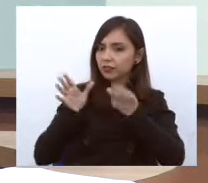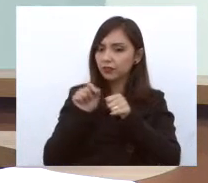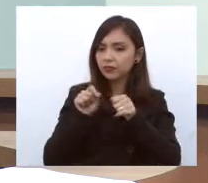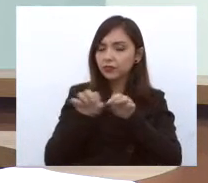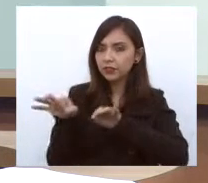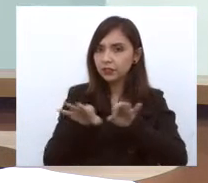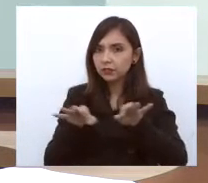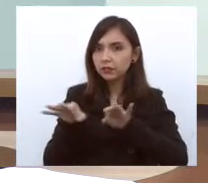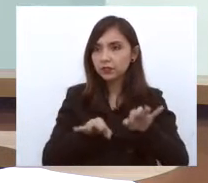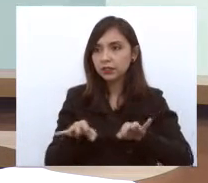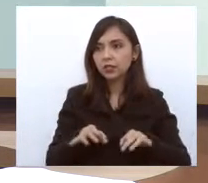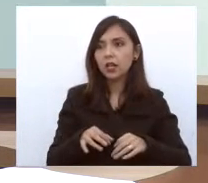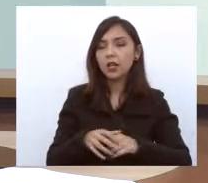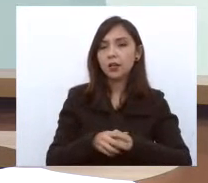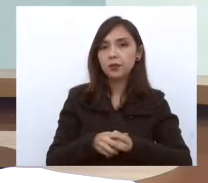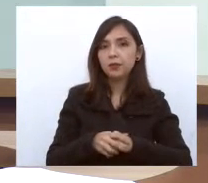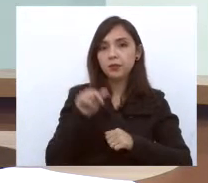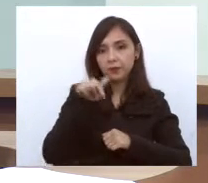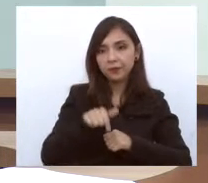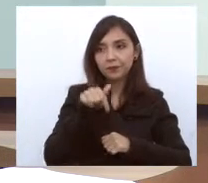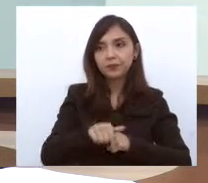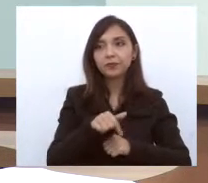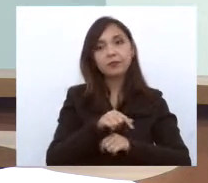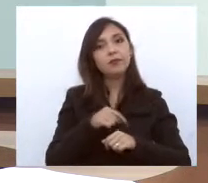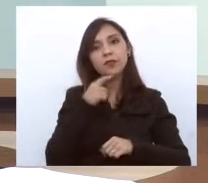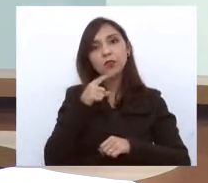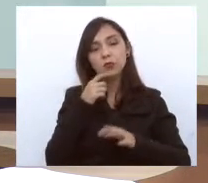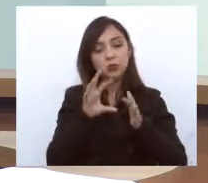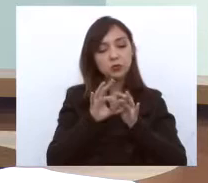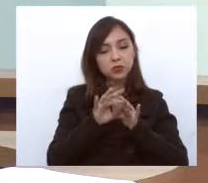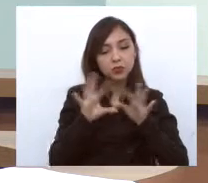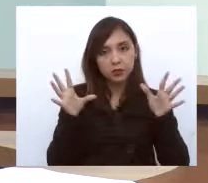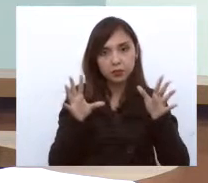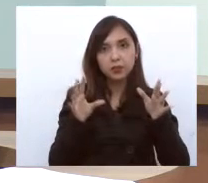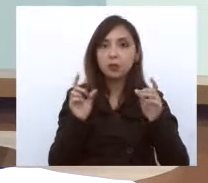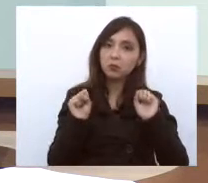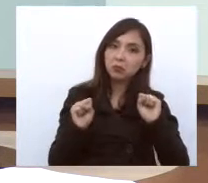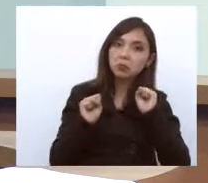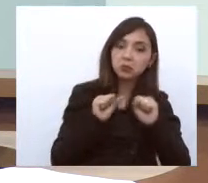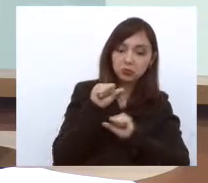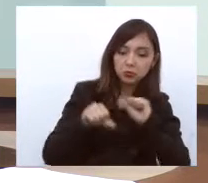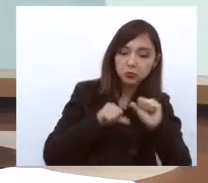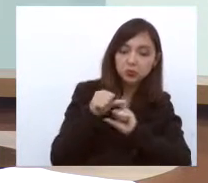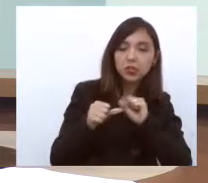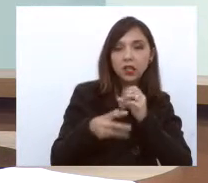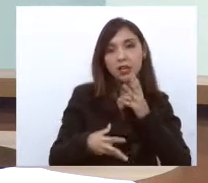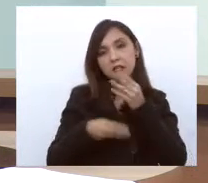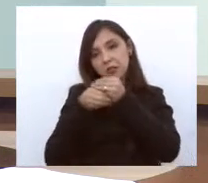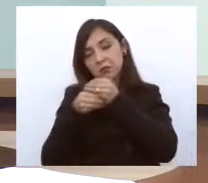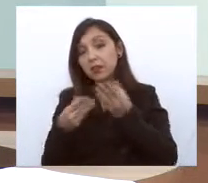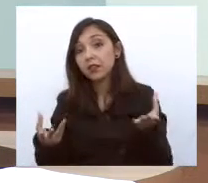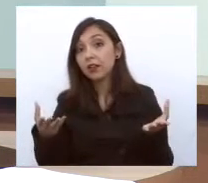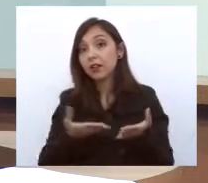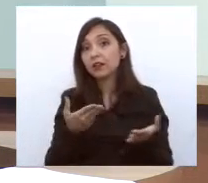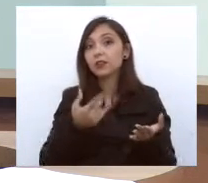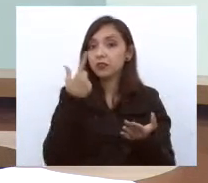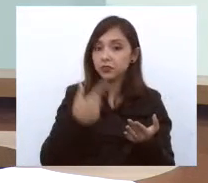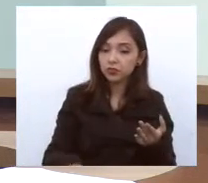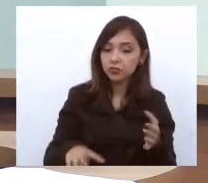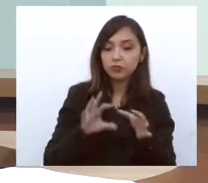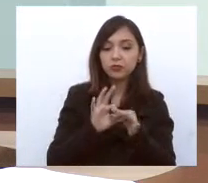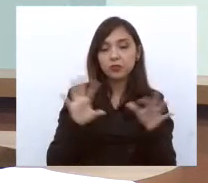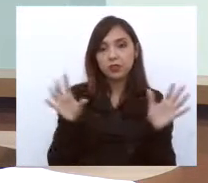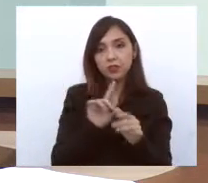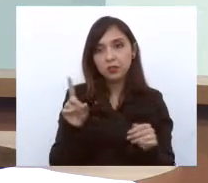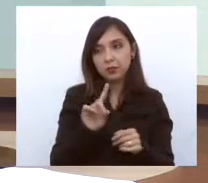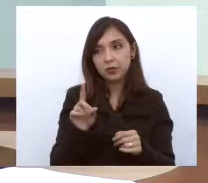lei, que aquele meu projeto de lei que falava sobre os carros de som, simplesmente não se deliberou, porque podia ter feito emendas, não fizeram emendas. Agora, novamente, não deliberamos o